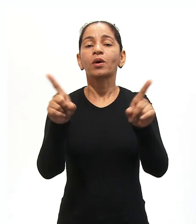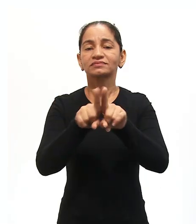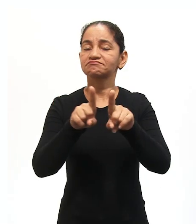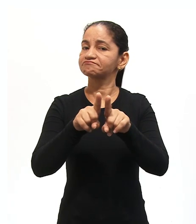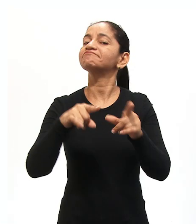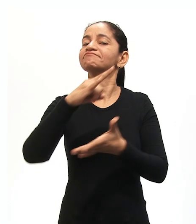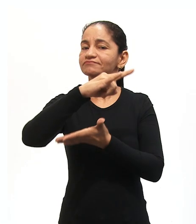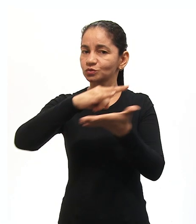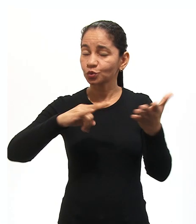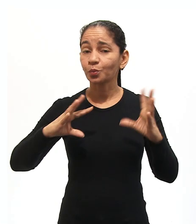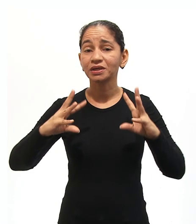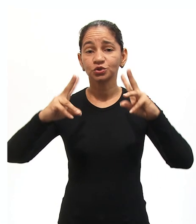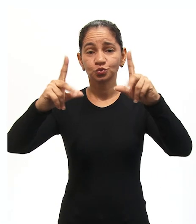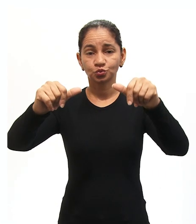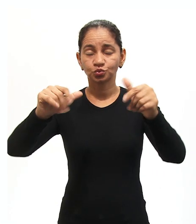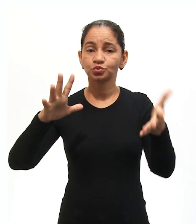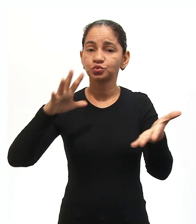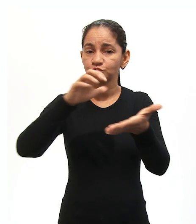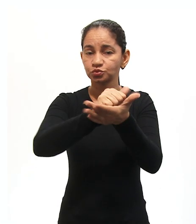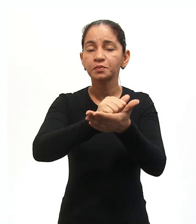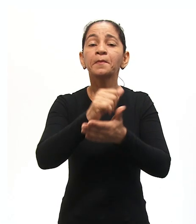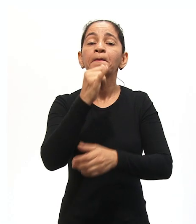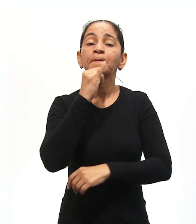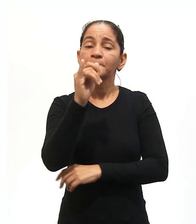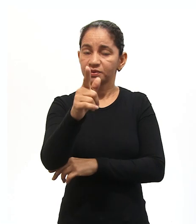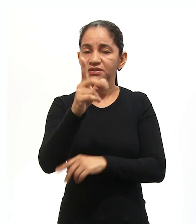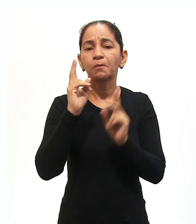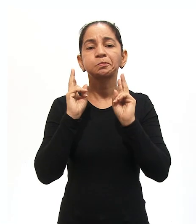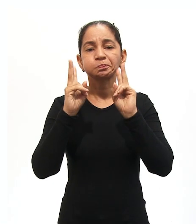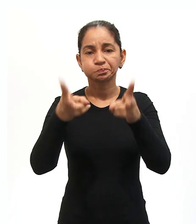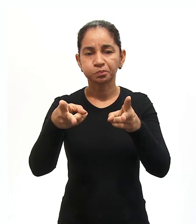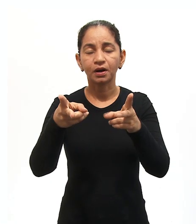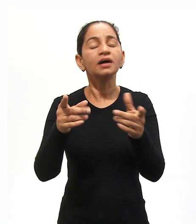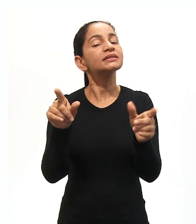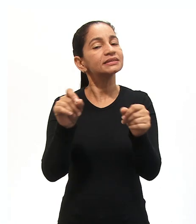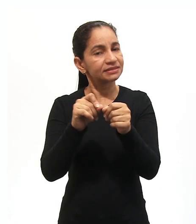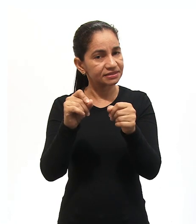Registro documental das versões padronizadas. Então, manter